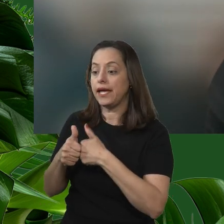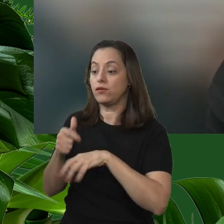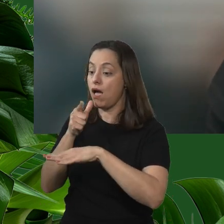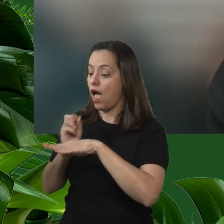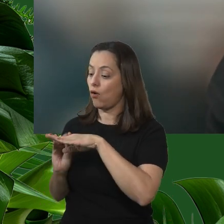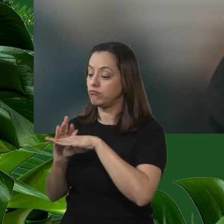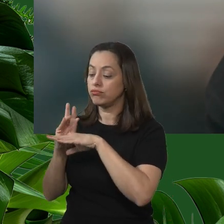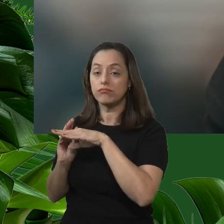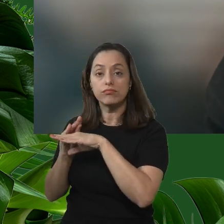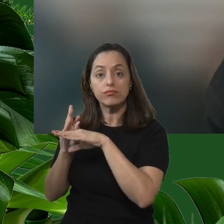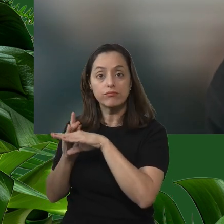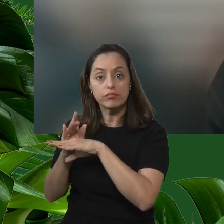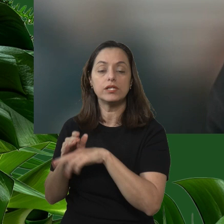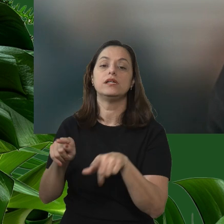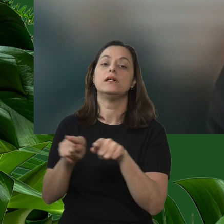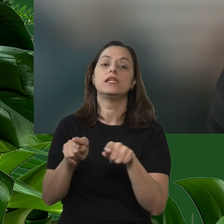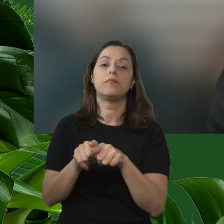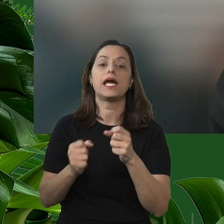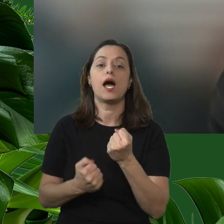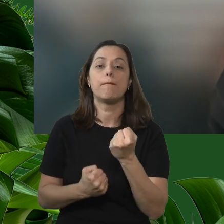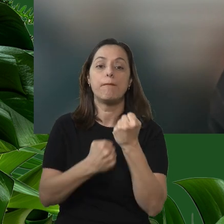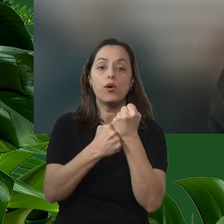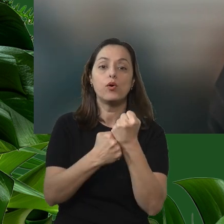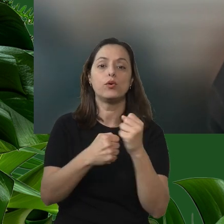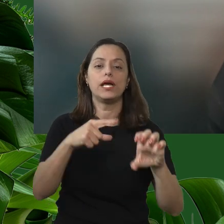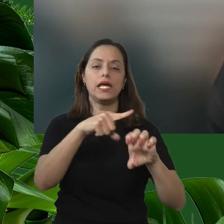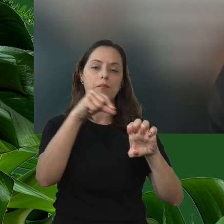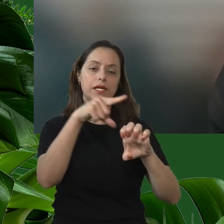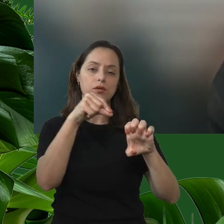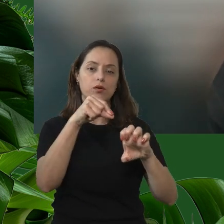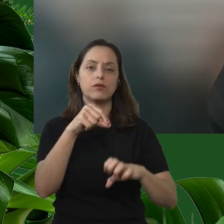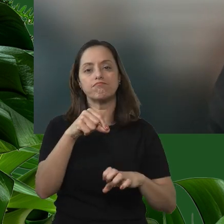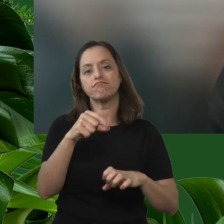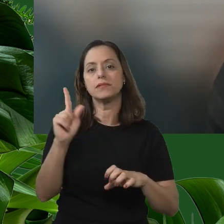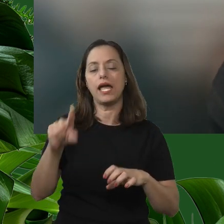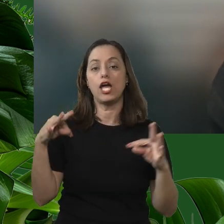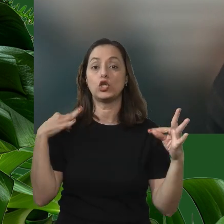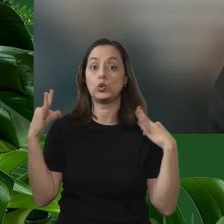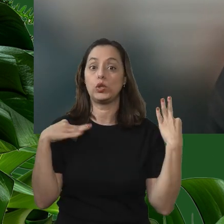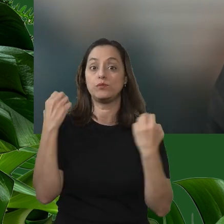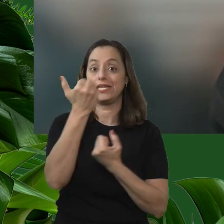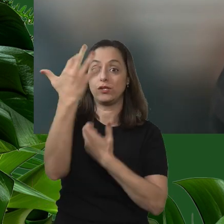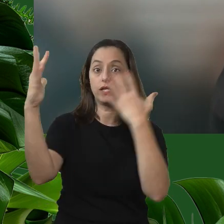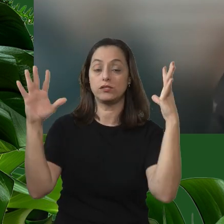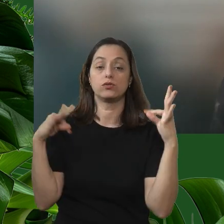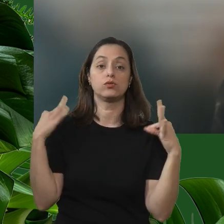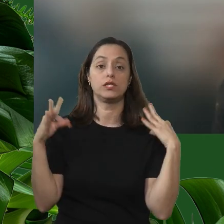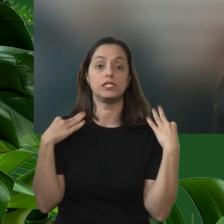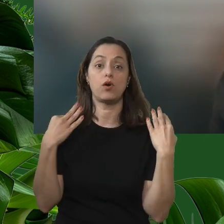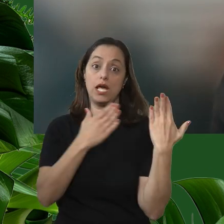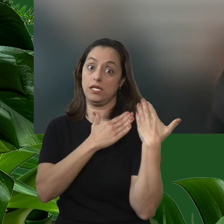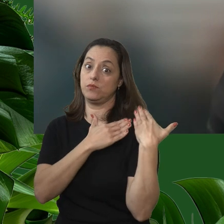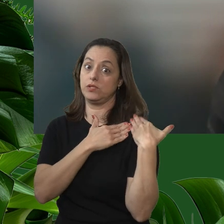para a nossa sociedade. A gente tem apoiado empreendedores, por exemplo, do setor do turismo de natureza, do turismo responsável, para que